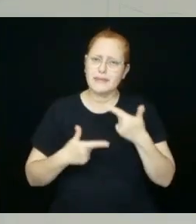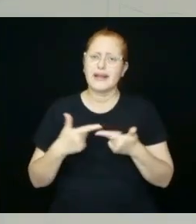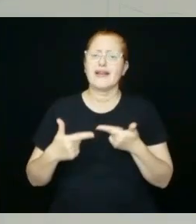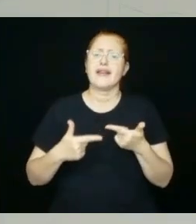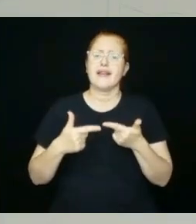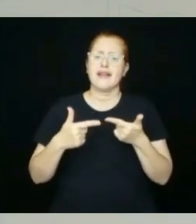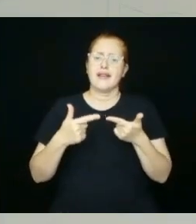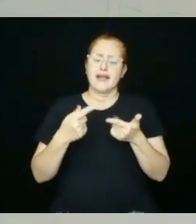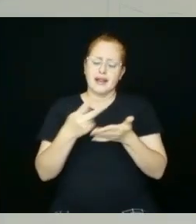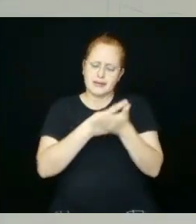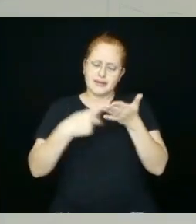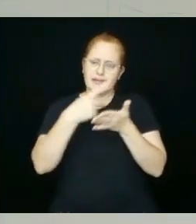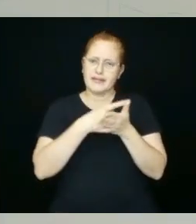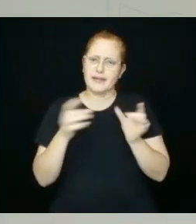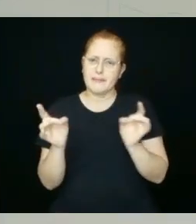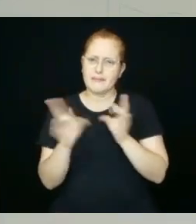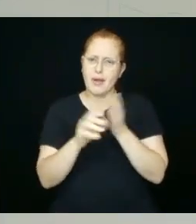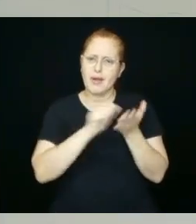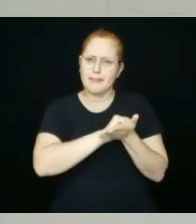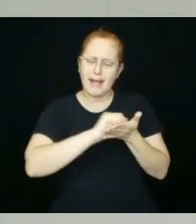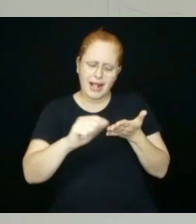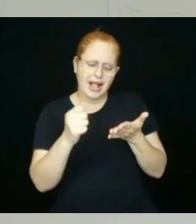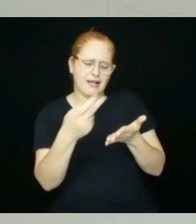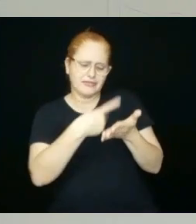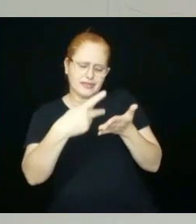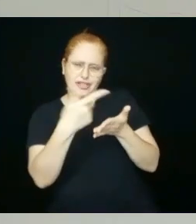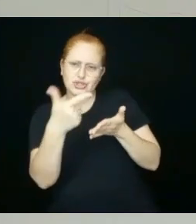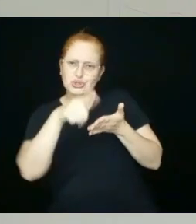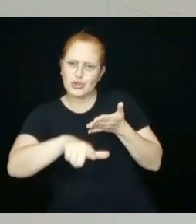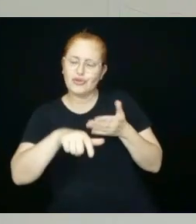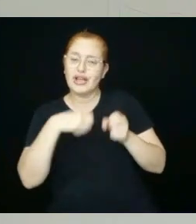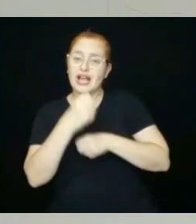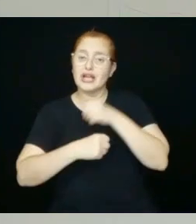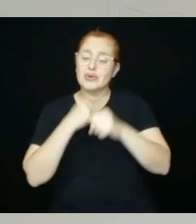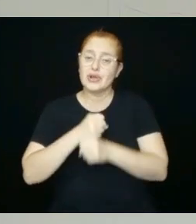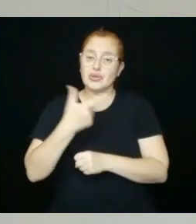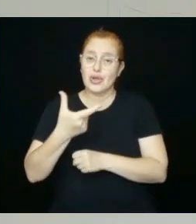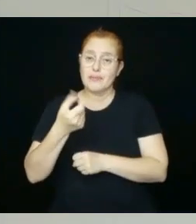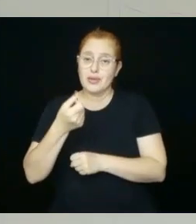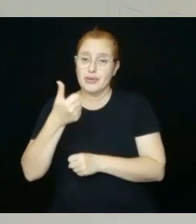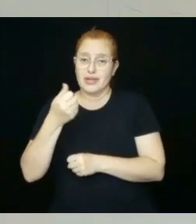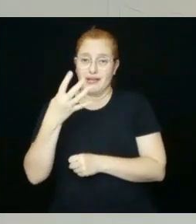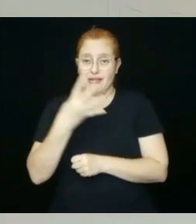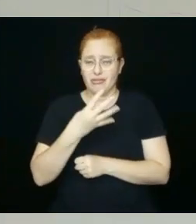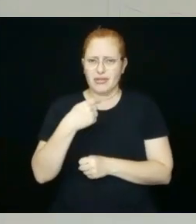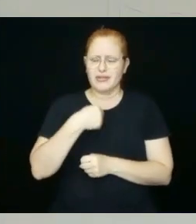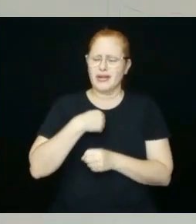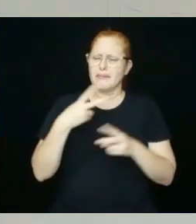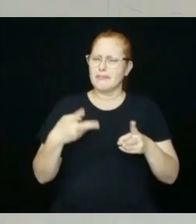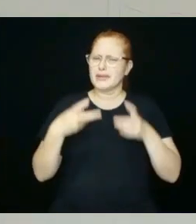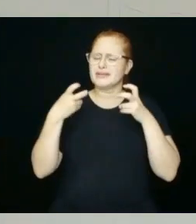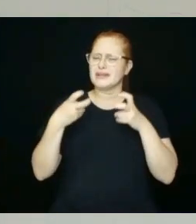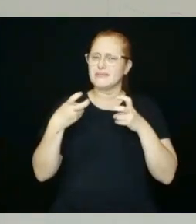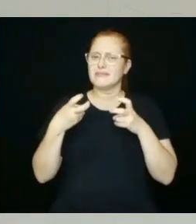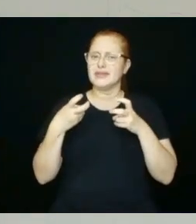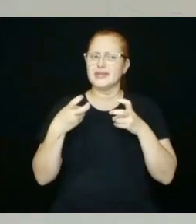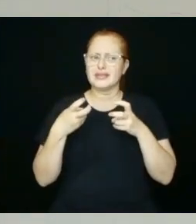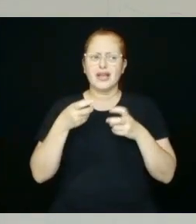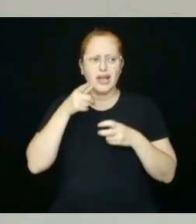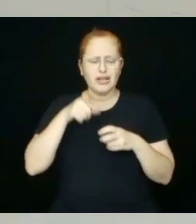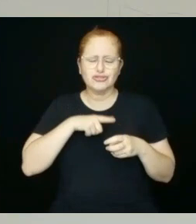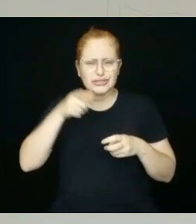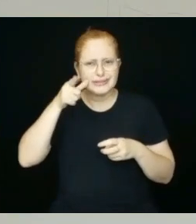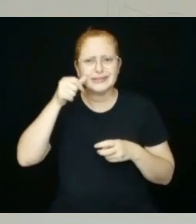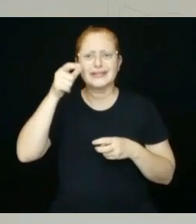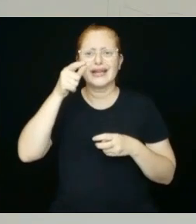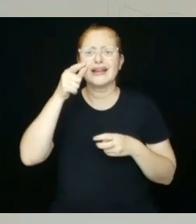aí passava outra. Aí foi assim, aí foi lá por 2014 que eu comecei a me dar conta que era o acúmulo que me